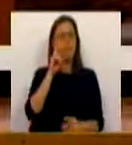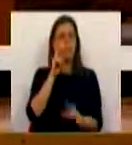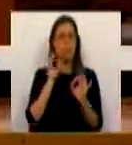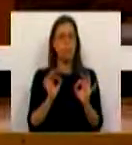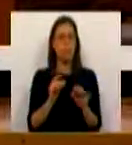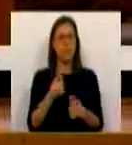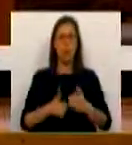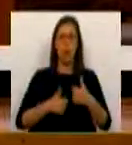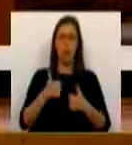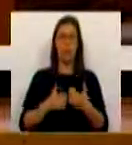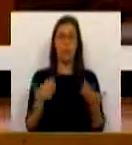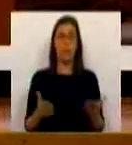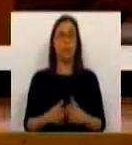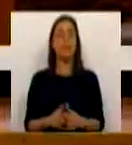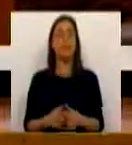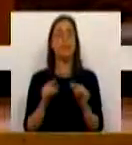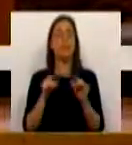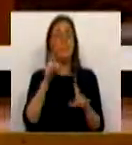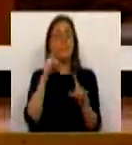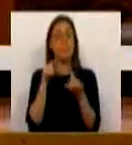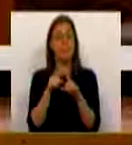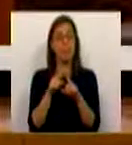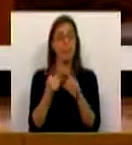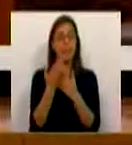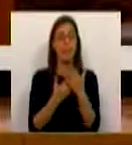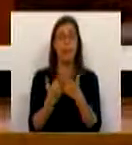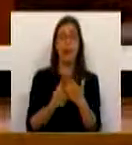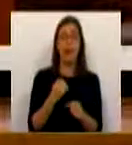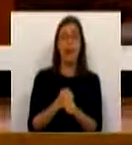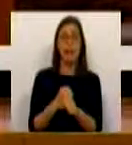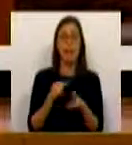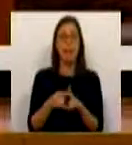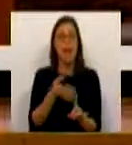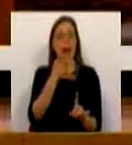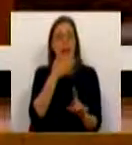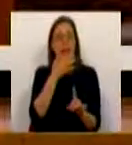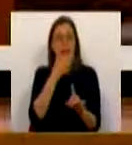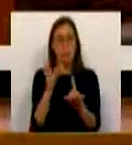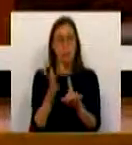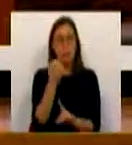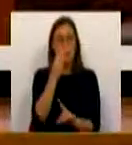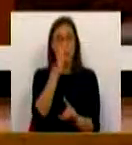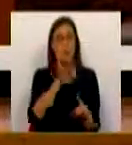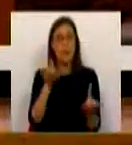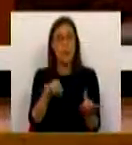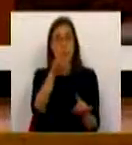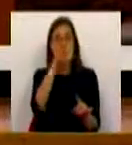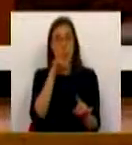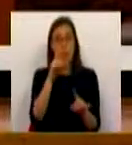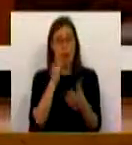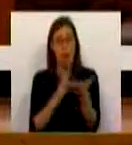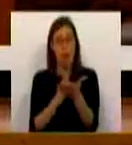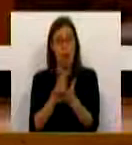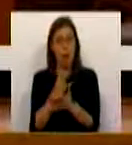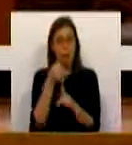protegida e competitiva. Ora, este objetivo para o mercado de trabalho só poderá ser atingido se o Governo